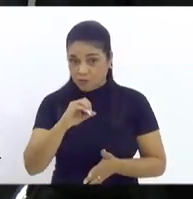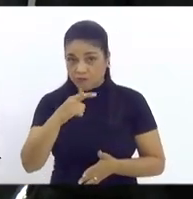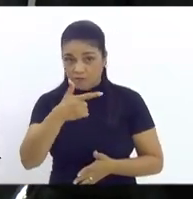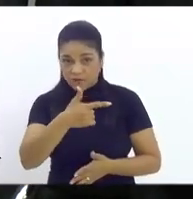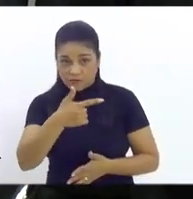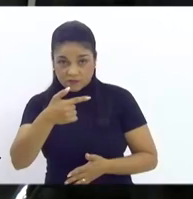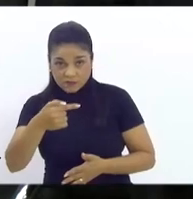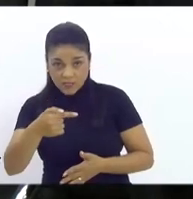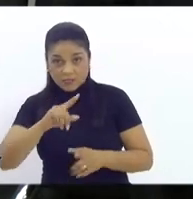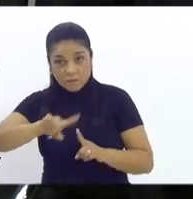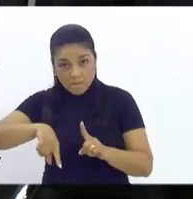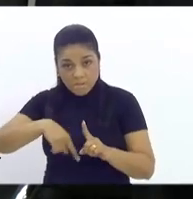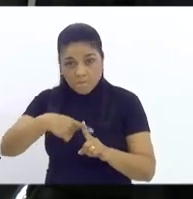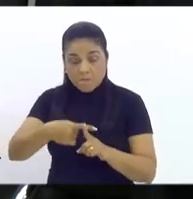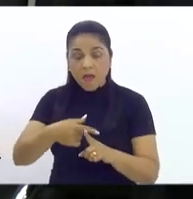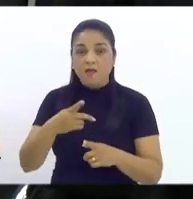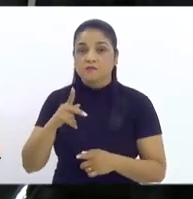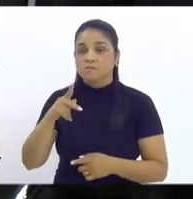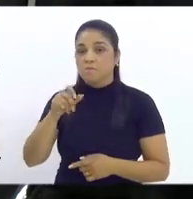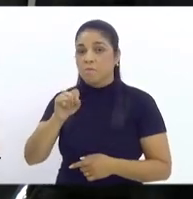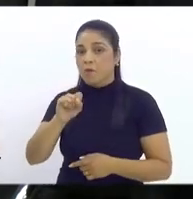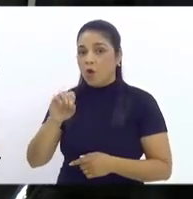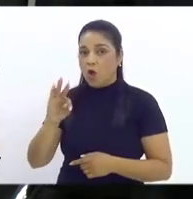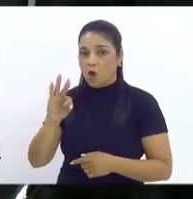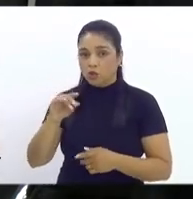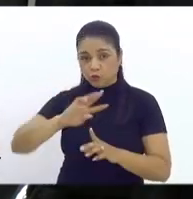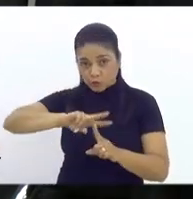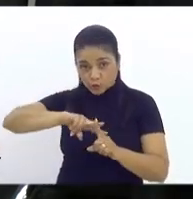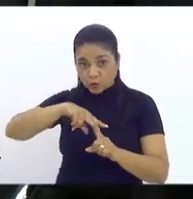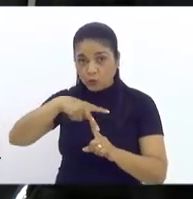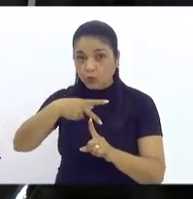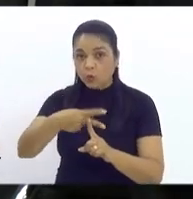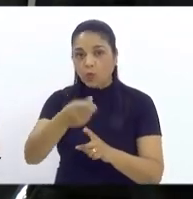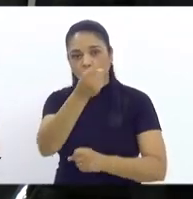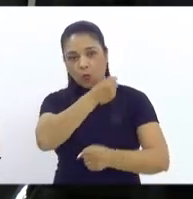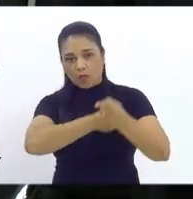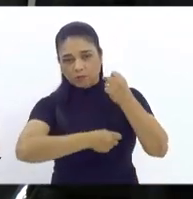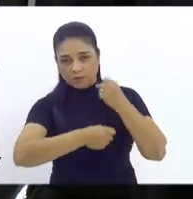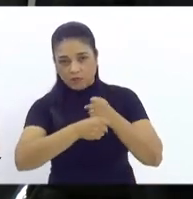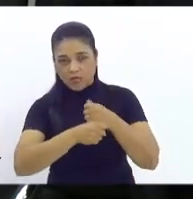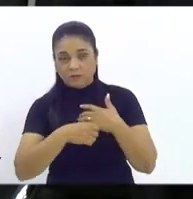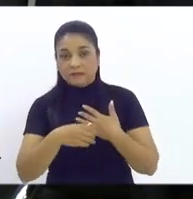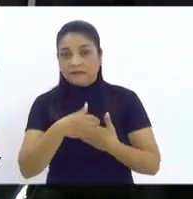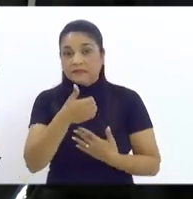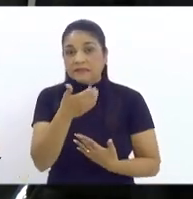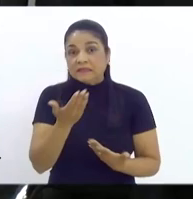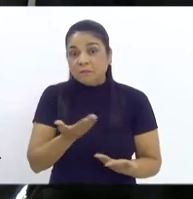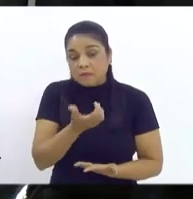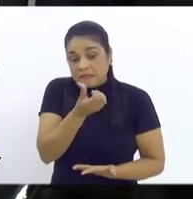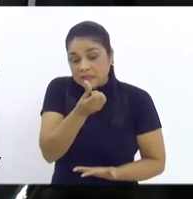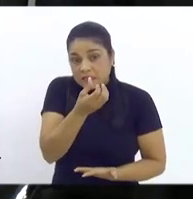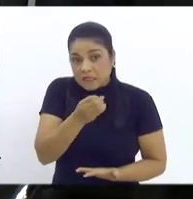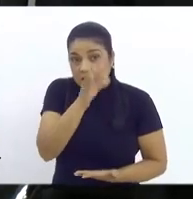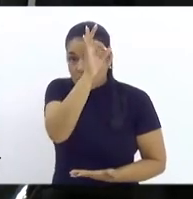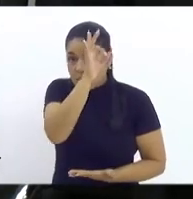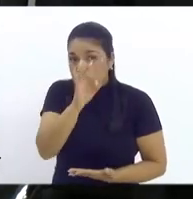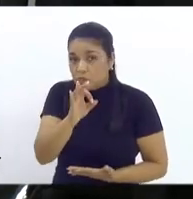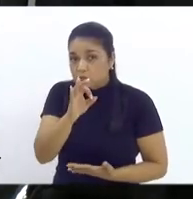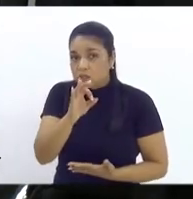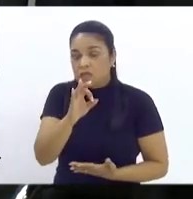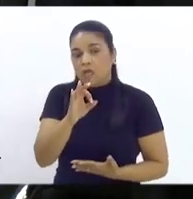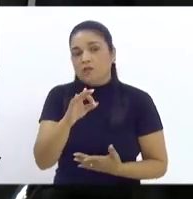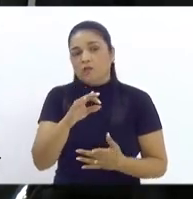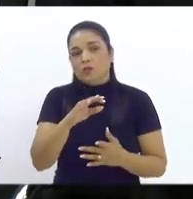dobro do que nós fizemos no ano passado. Ou seja, nós fizemos 60% a mais do que o